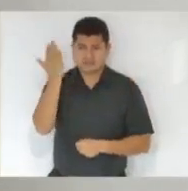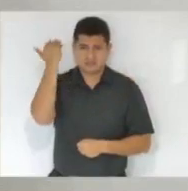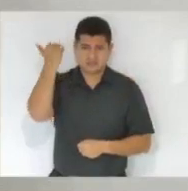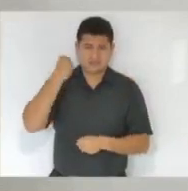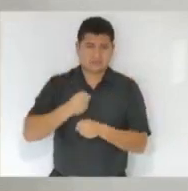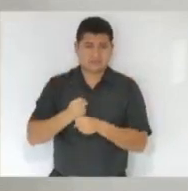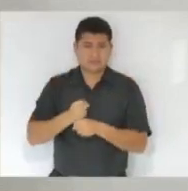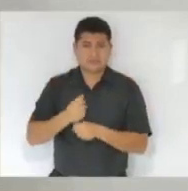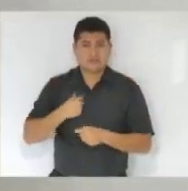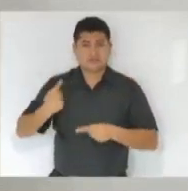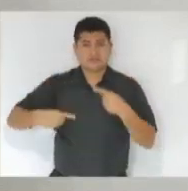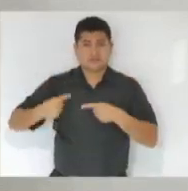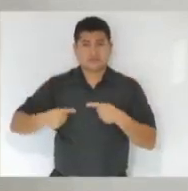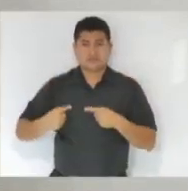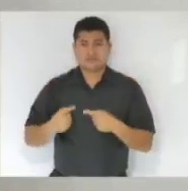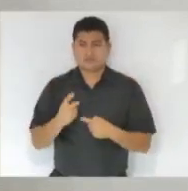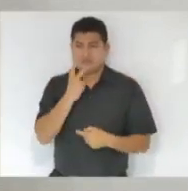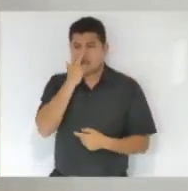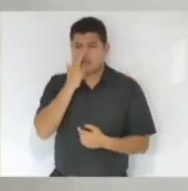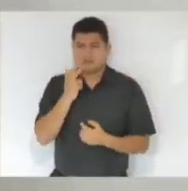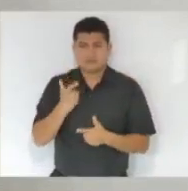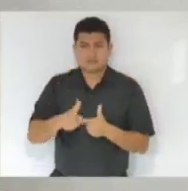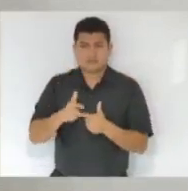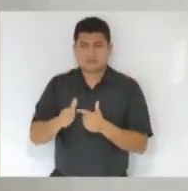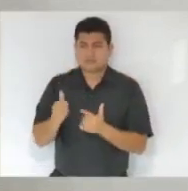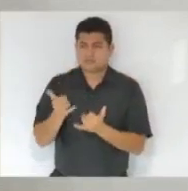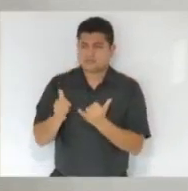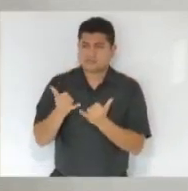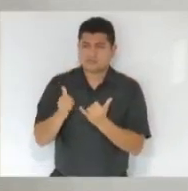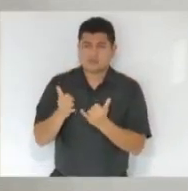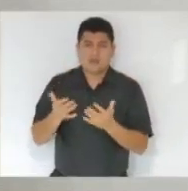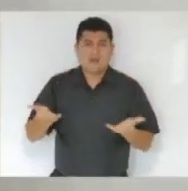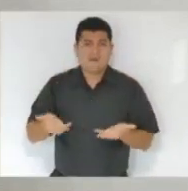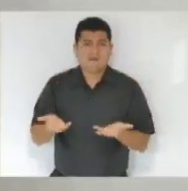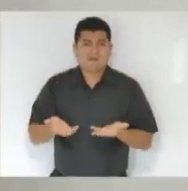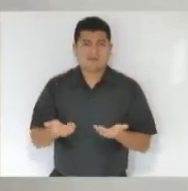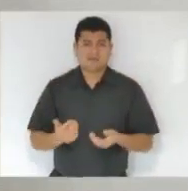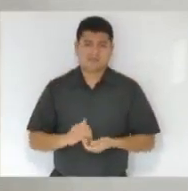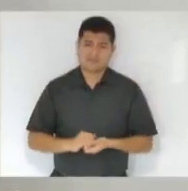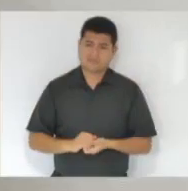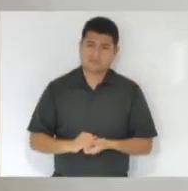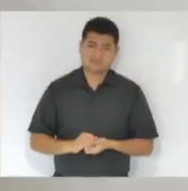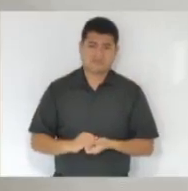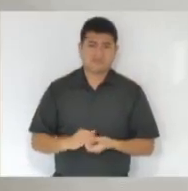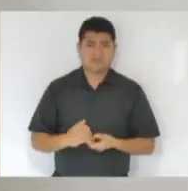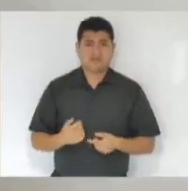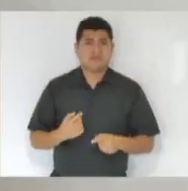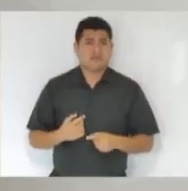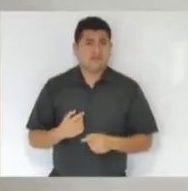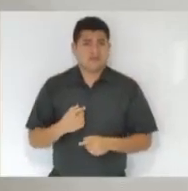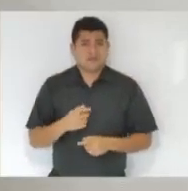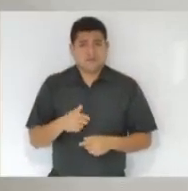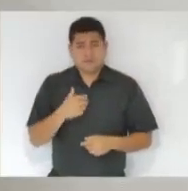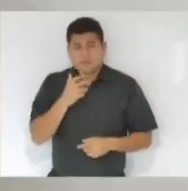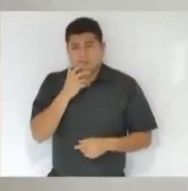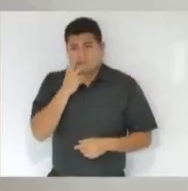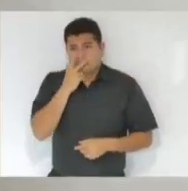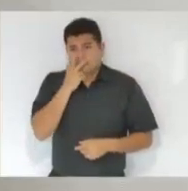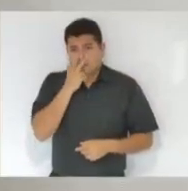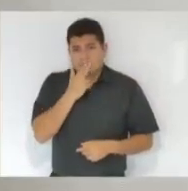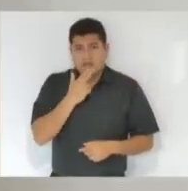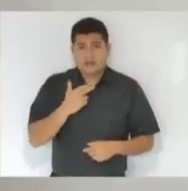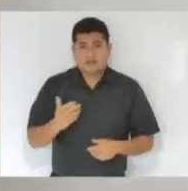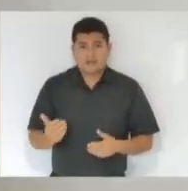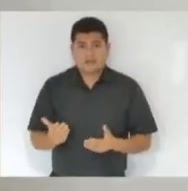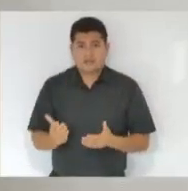nós discutíamos problemas muito parecidos com o que nós discutimos hoje. Talvez tenha sido justamente por isso, porque imersos no